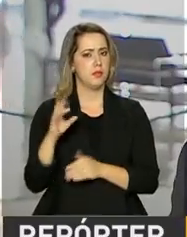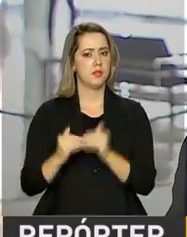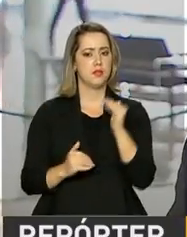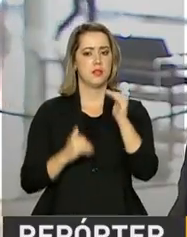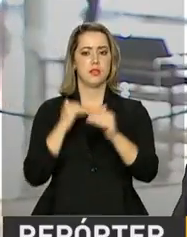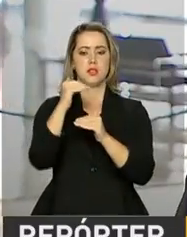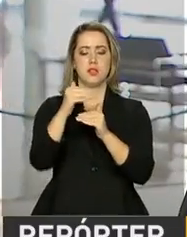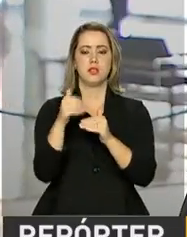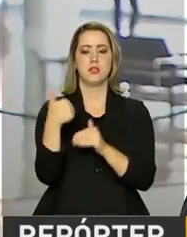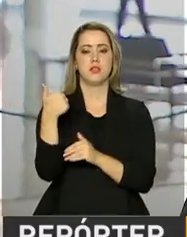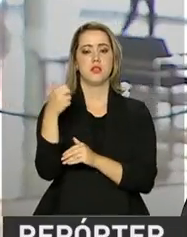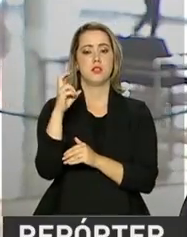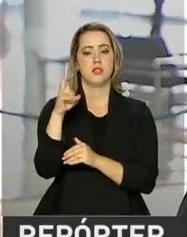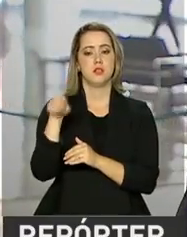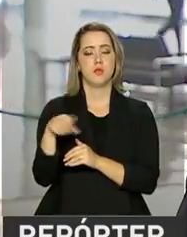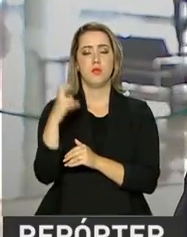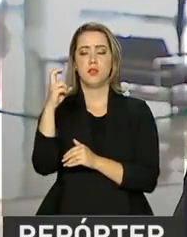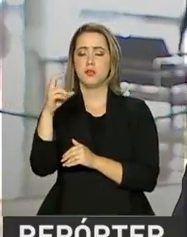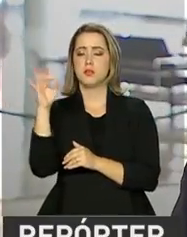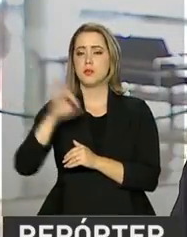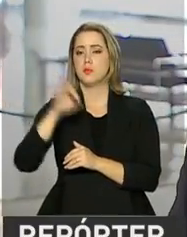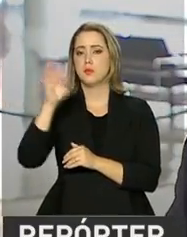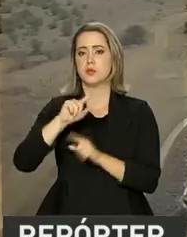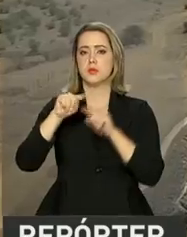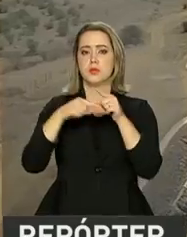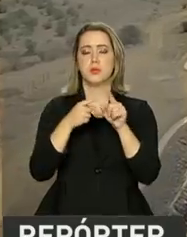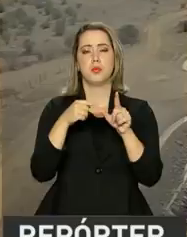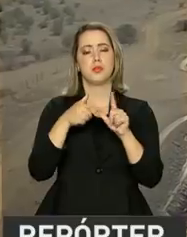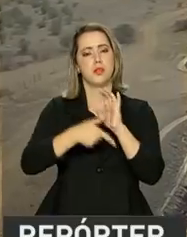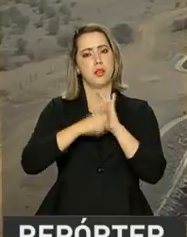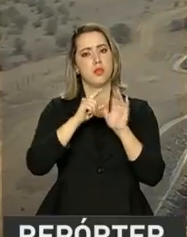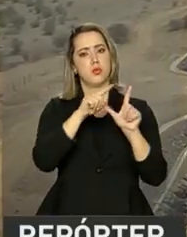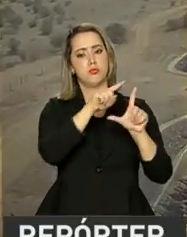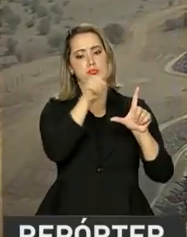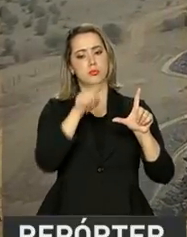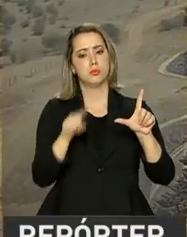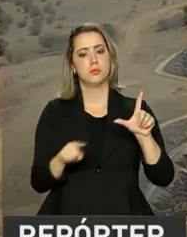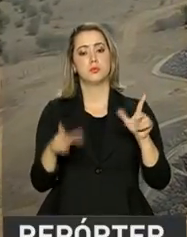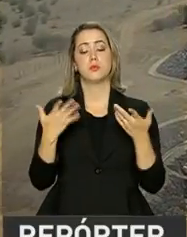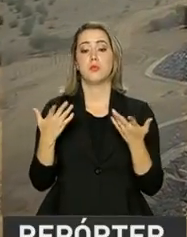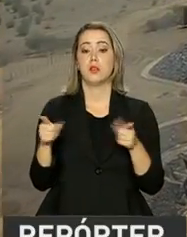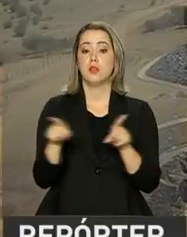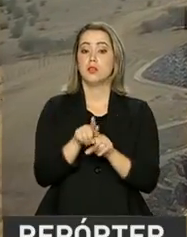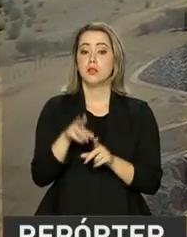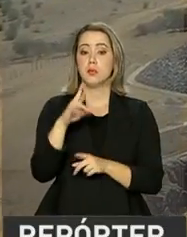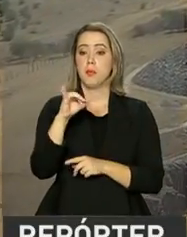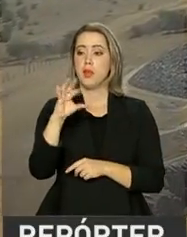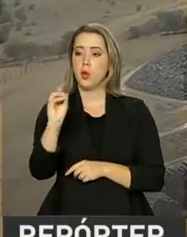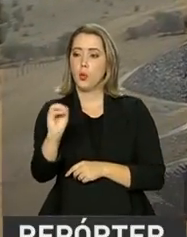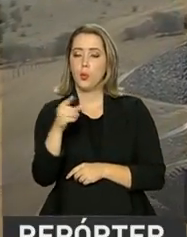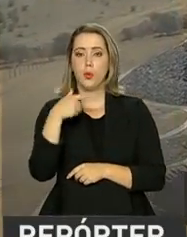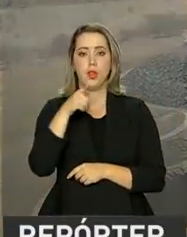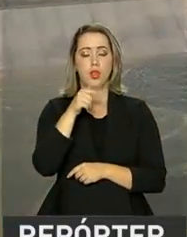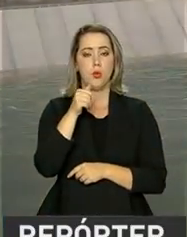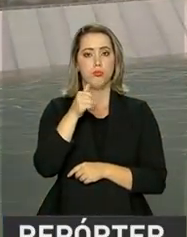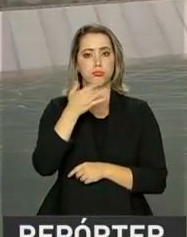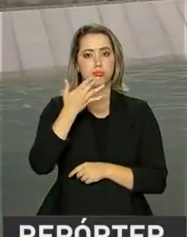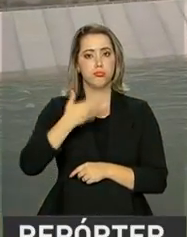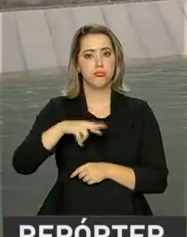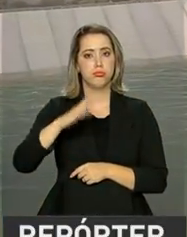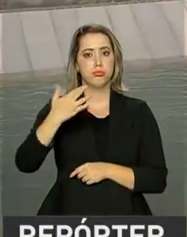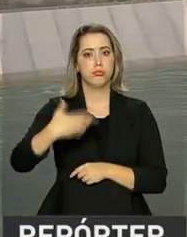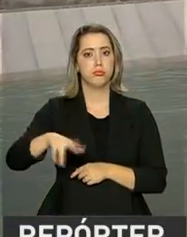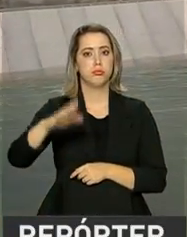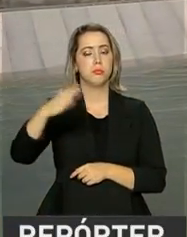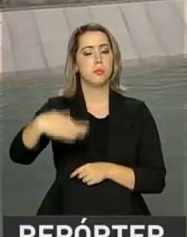depois de 19 meses sucessivos de queda o fim das obras do eixo leste do projeto de integração do são francisco também é